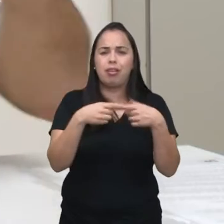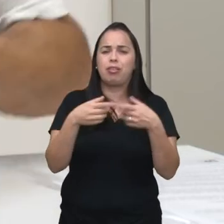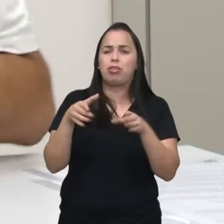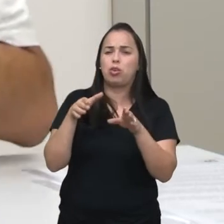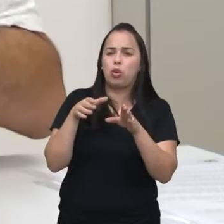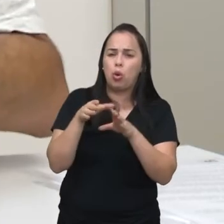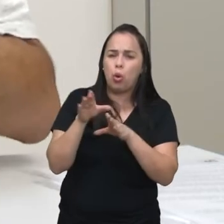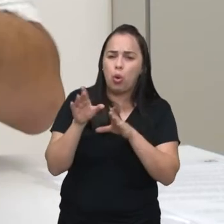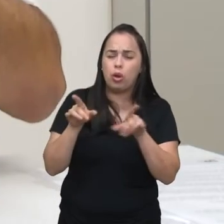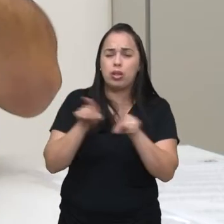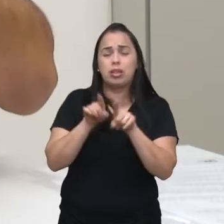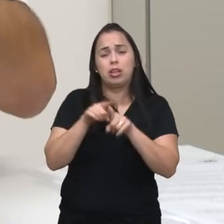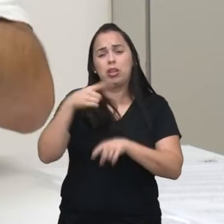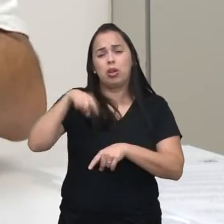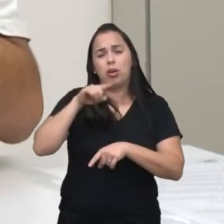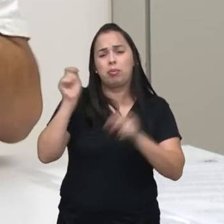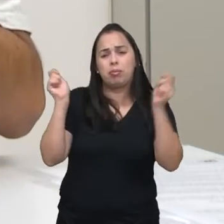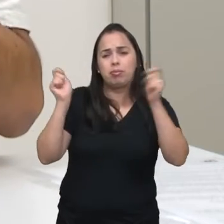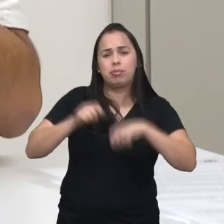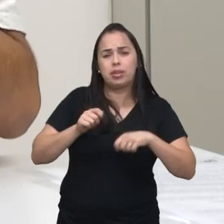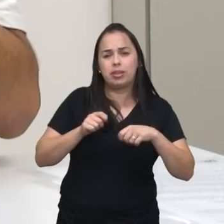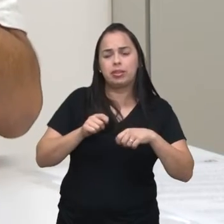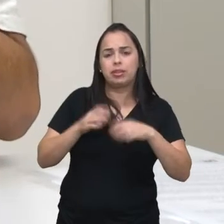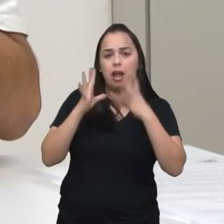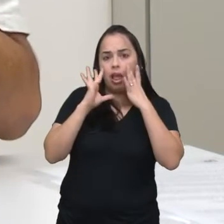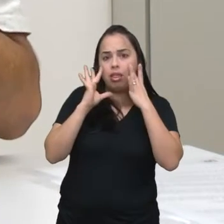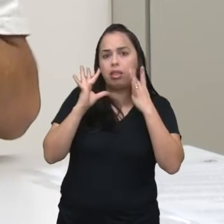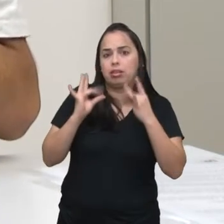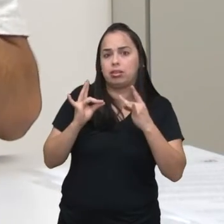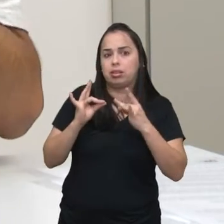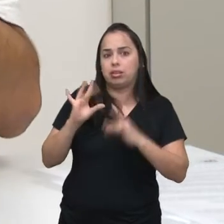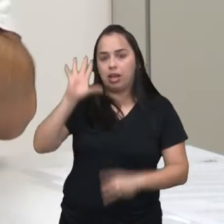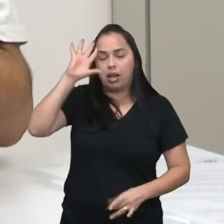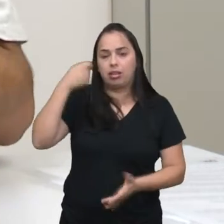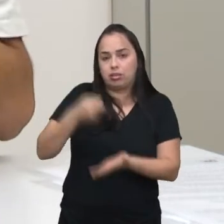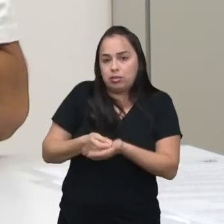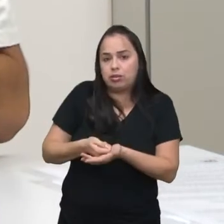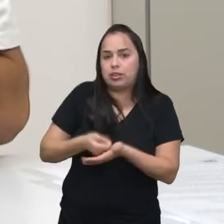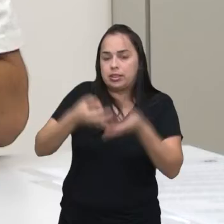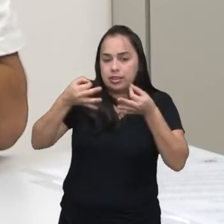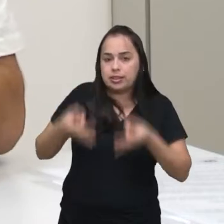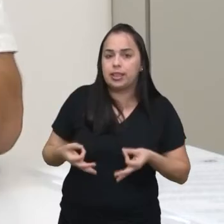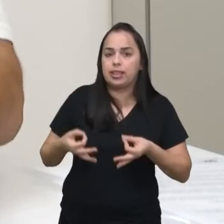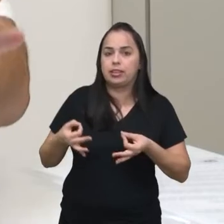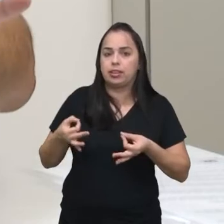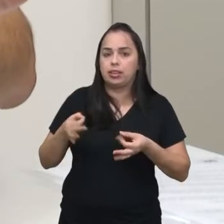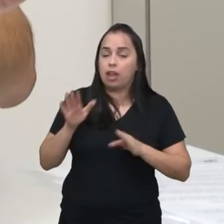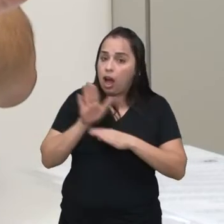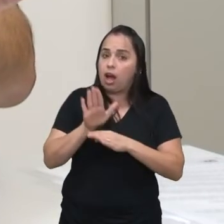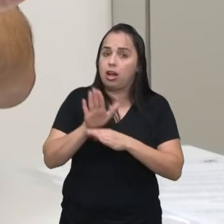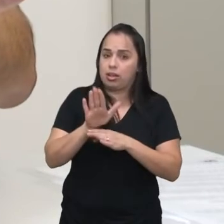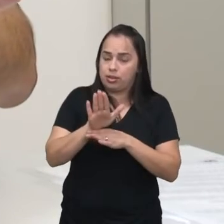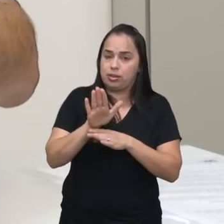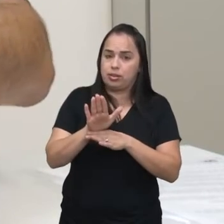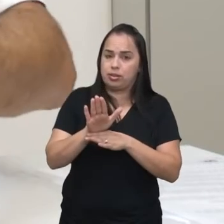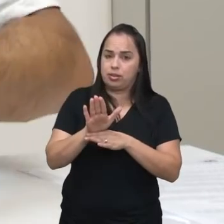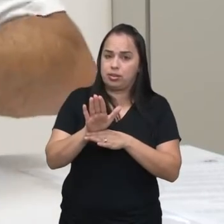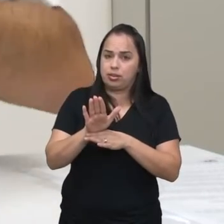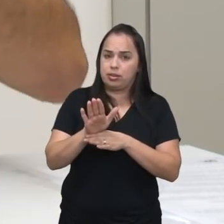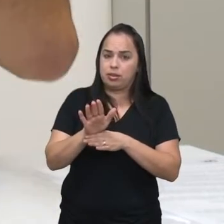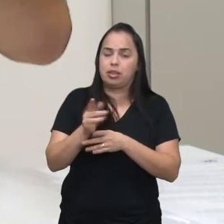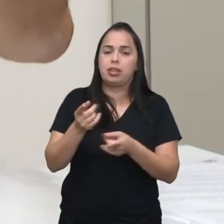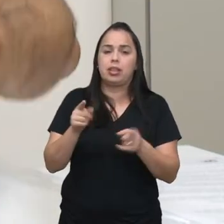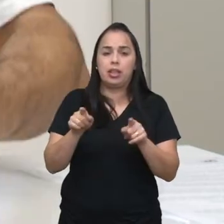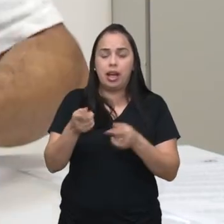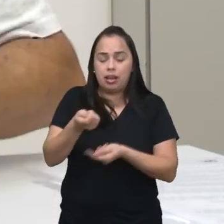classe conselhos tal para a gente poder é sempre atento e tomar as decisões corretas que favor o que o